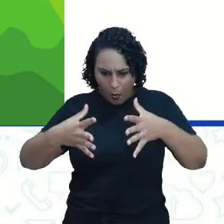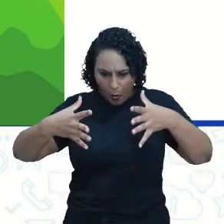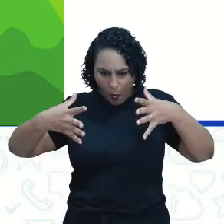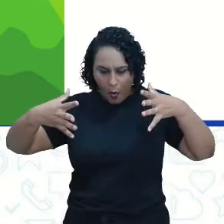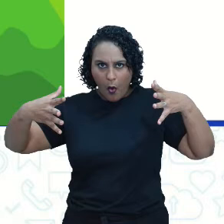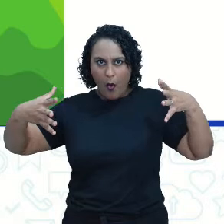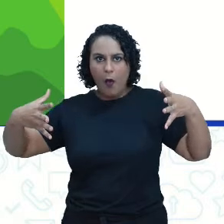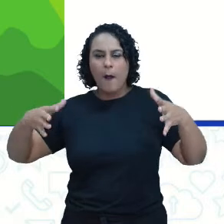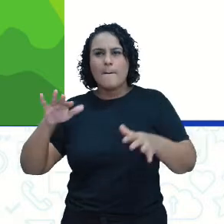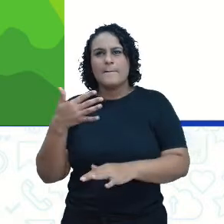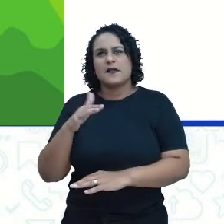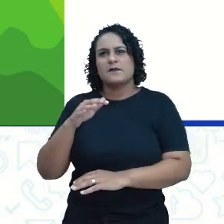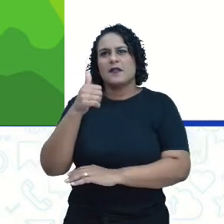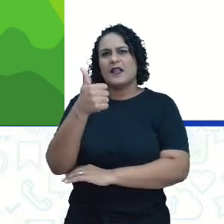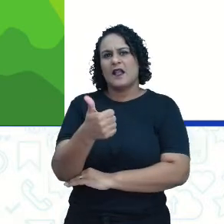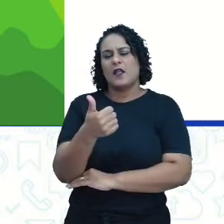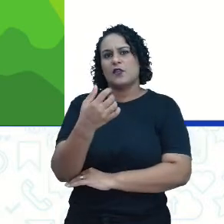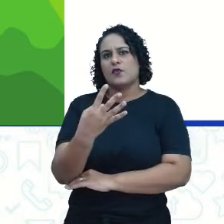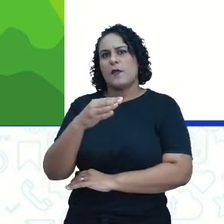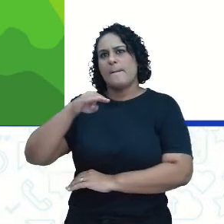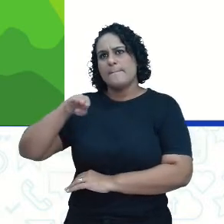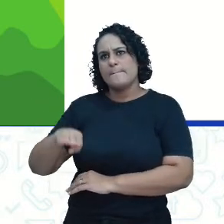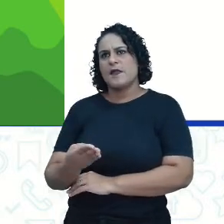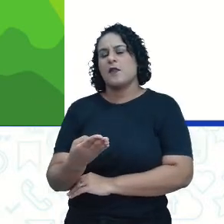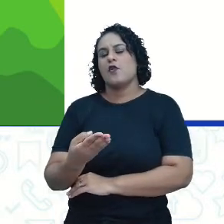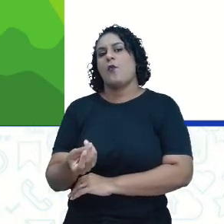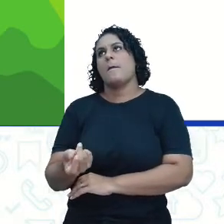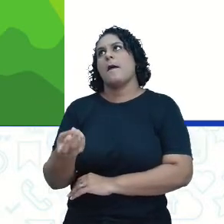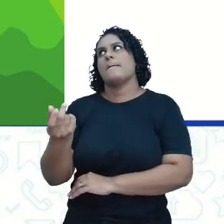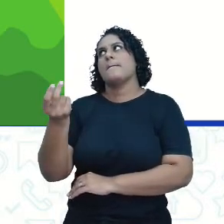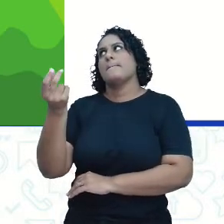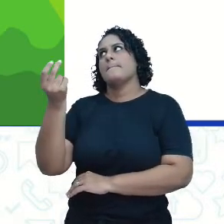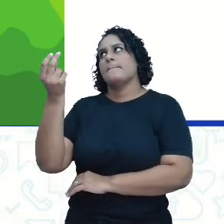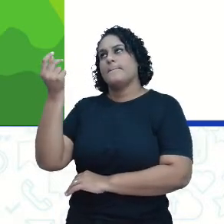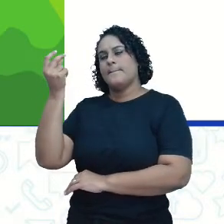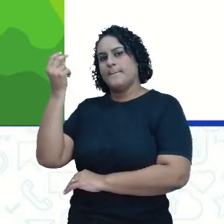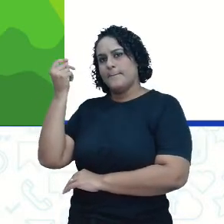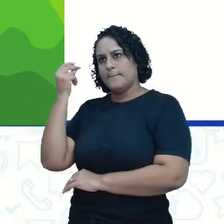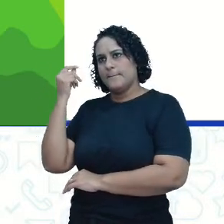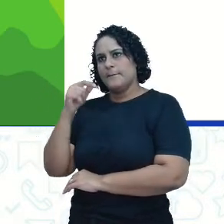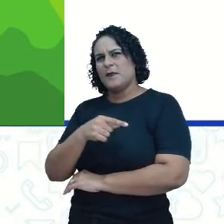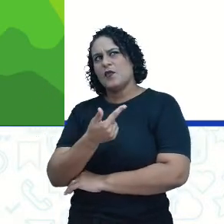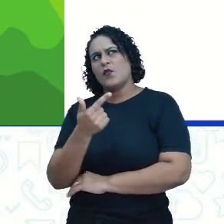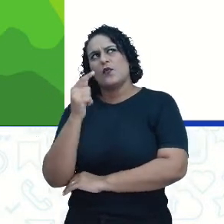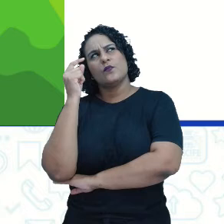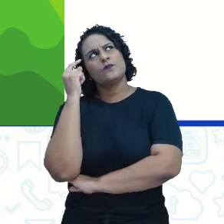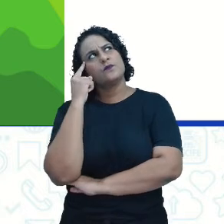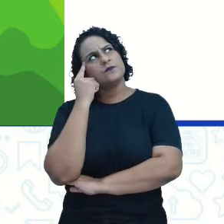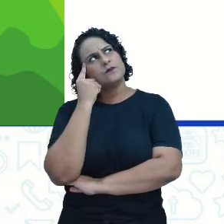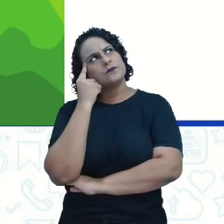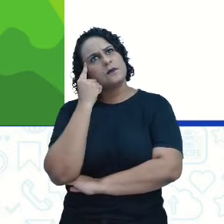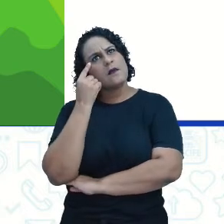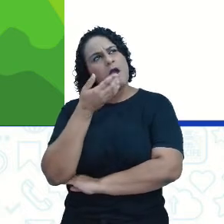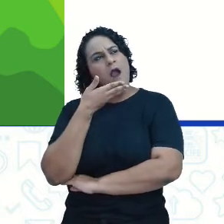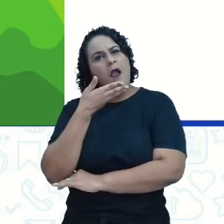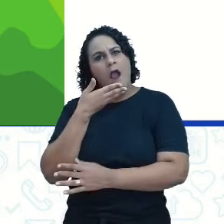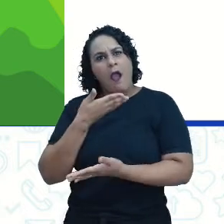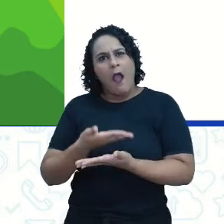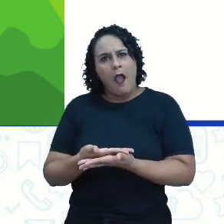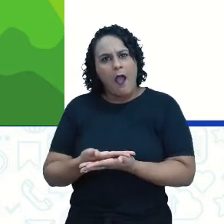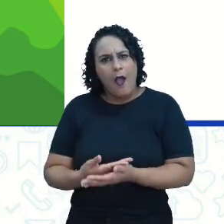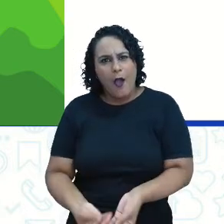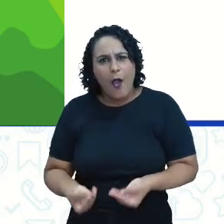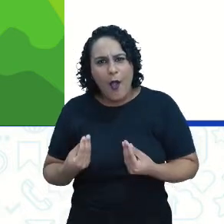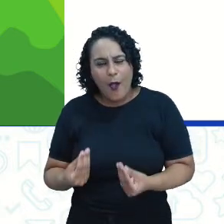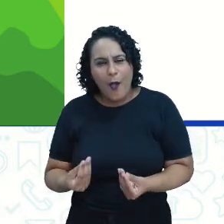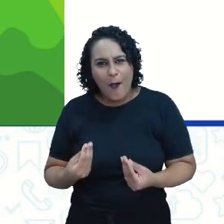de 14 bilhões de anos. E o colega dele, ó, só pensando, meu Deus do céu, né? Oh, olha